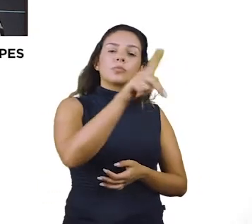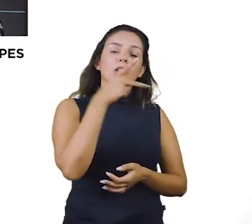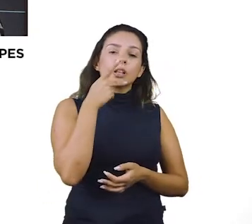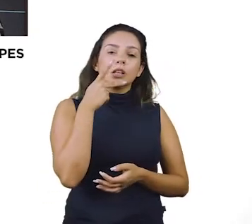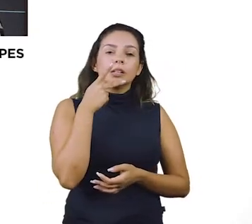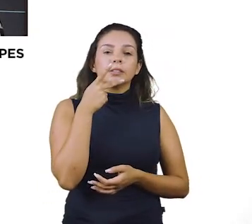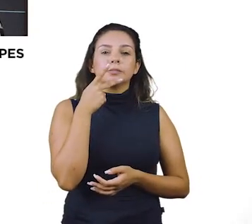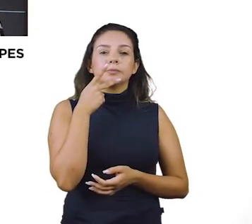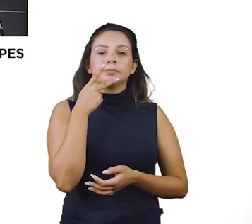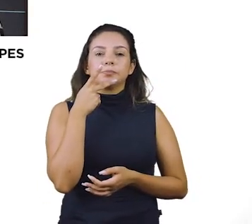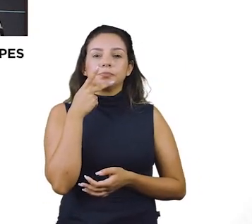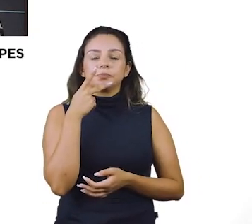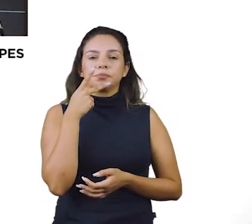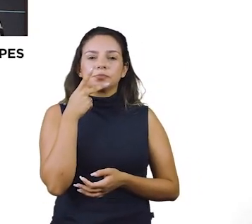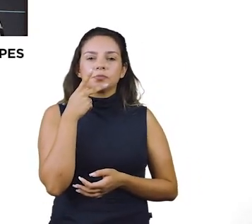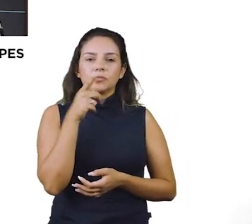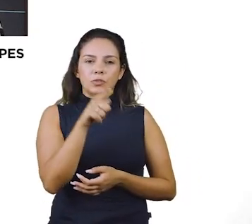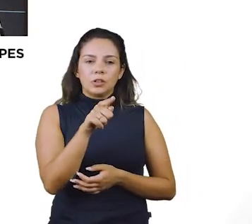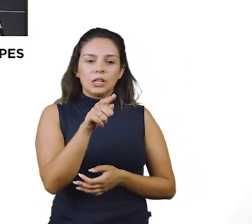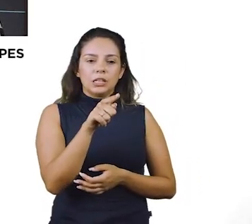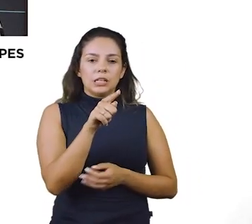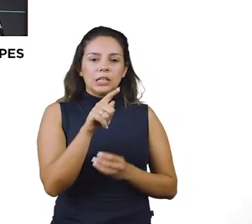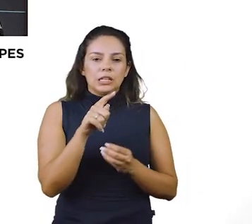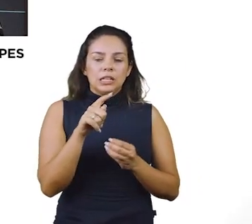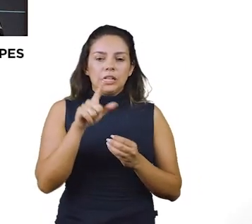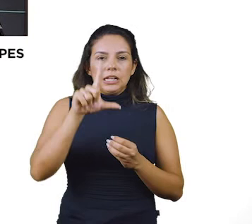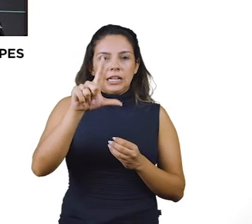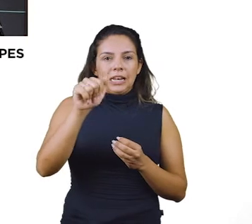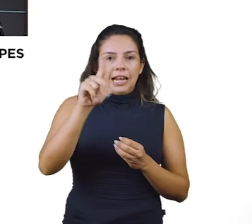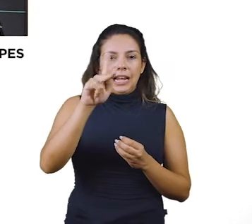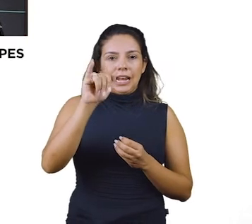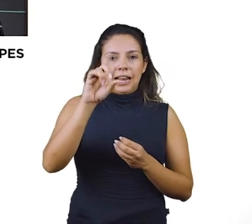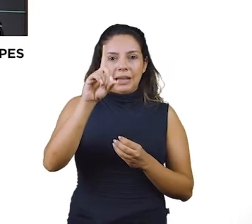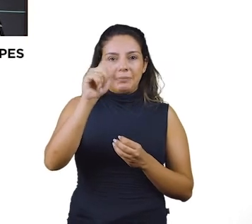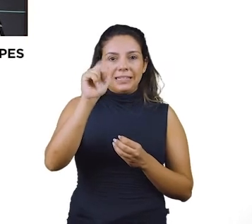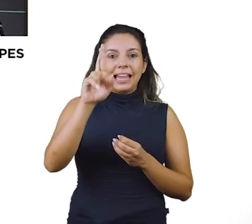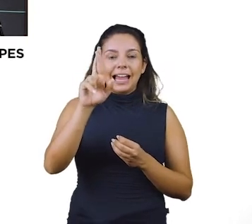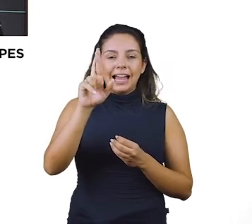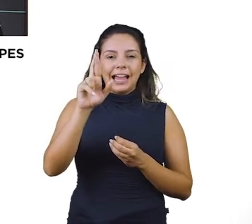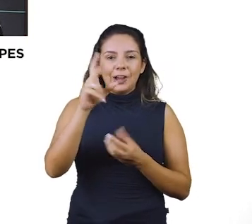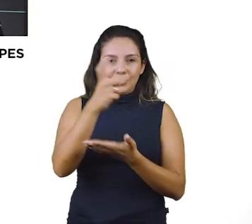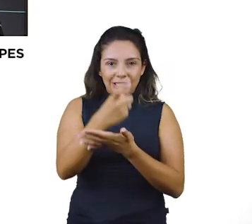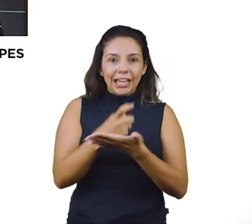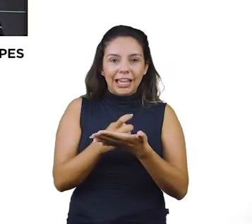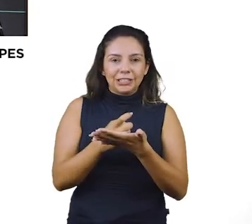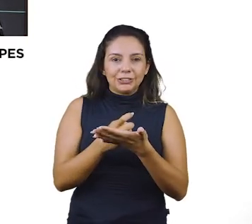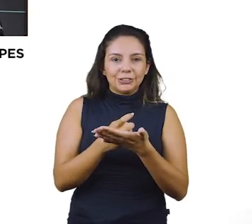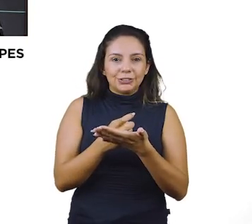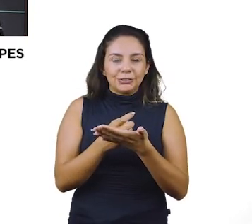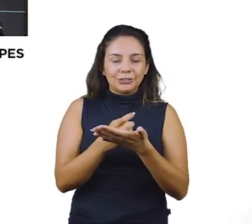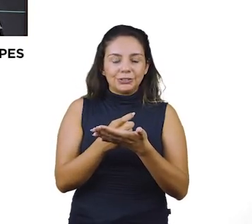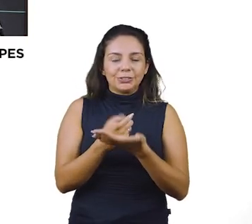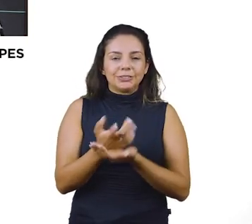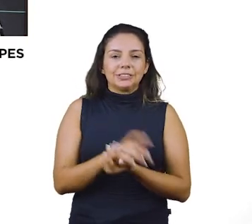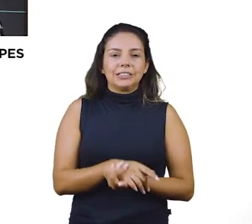de ficar lapidando o texto, né? O escritor, se ele for esperar lapidar o texto para ficar 100%, ele não publica